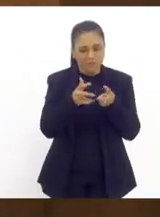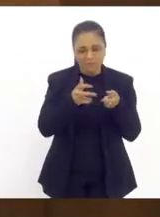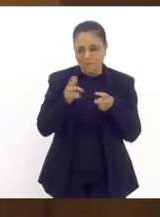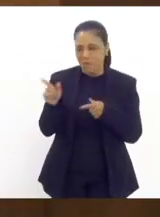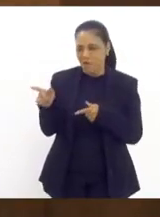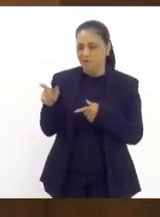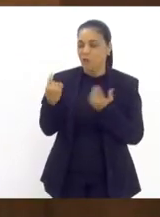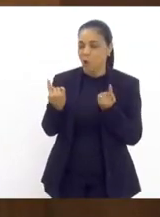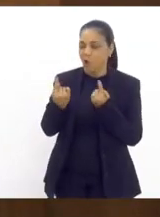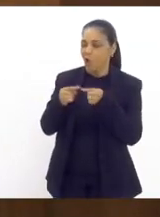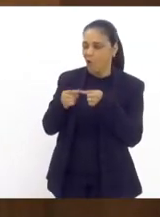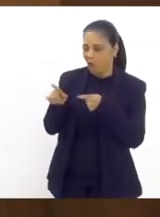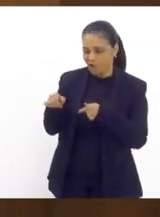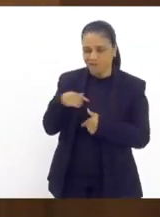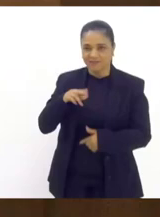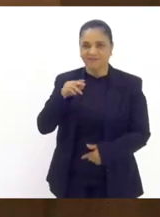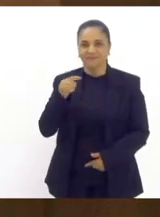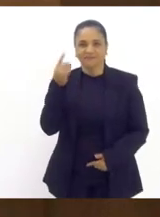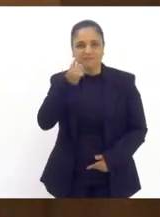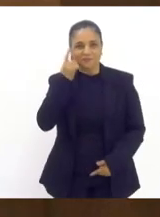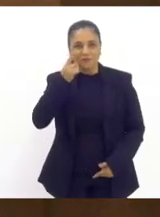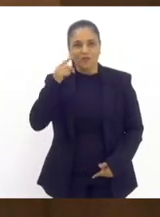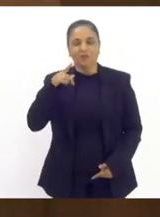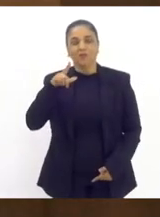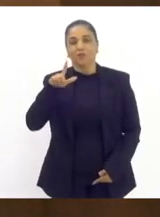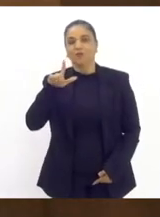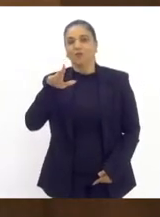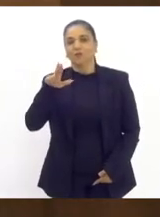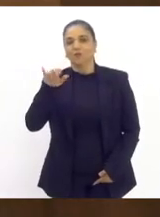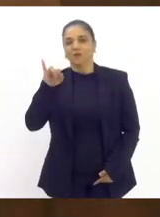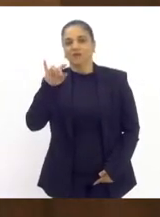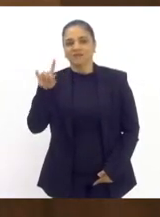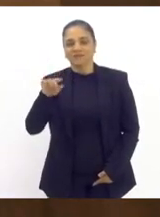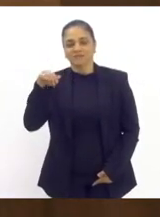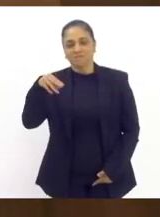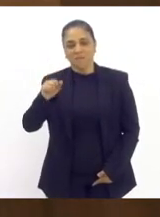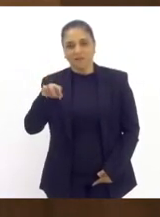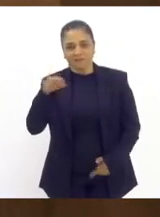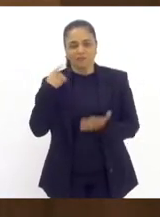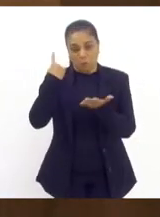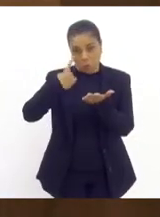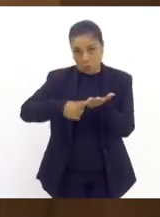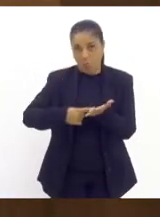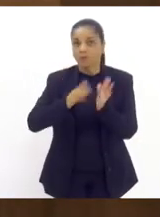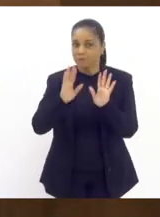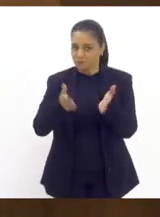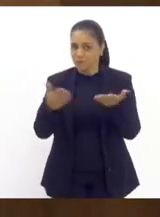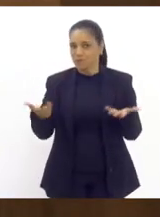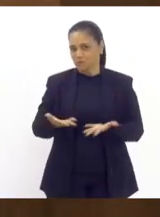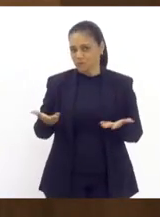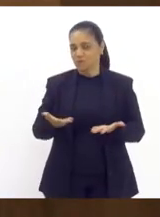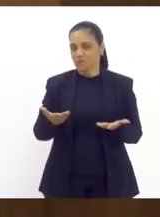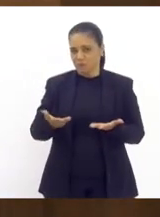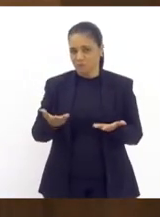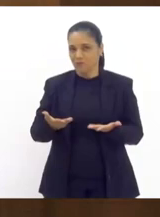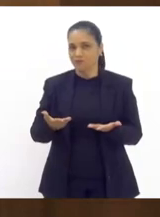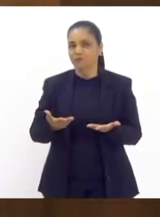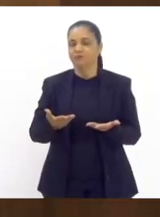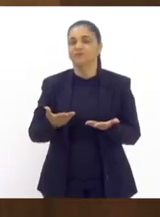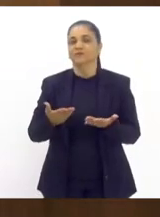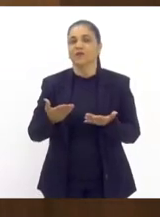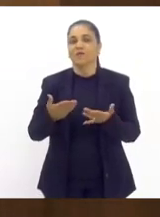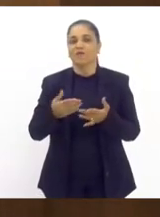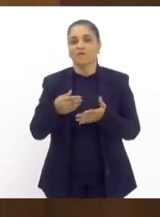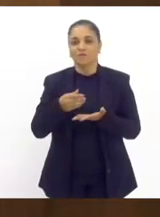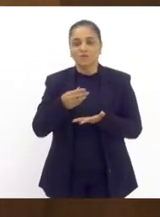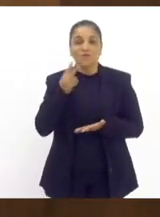Martins e hoje o vinho é por conta do deputado Luiz Martins que firmou o compromisso aqui de comemorar a Assunção ao cargo com vinho para